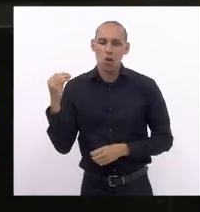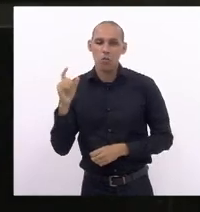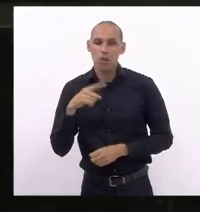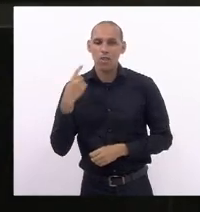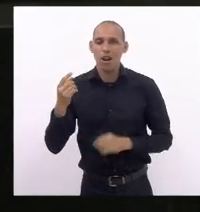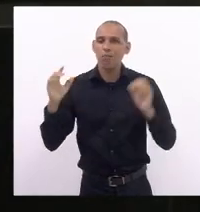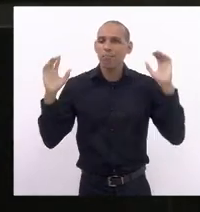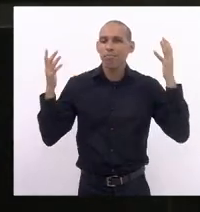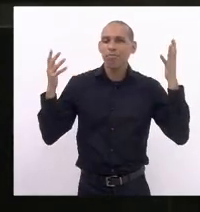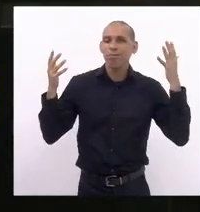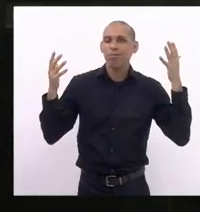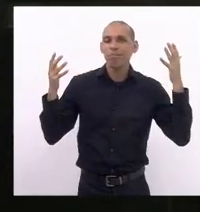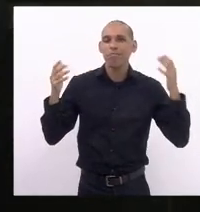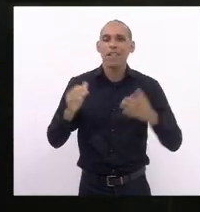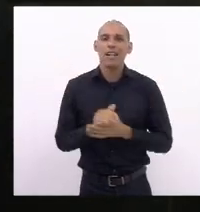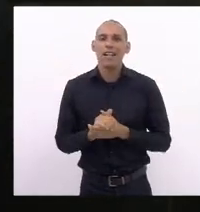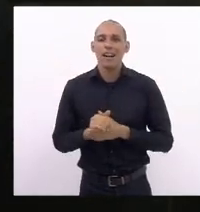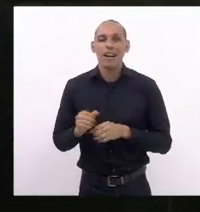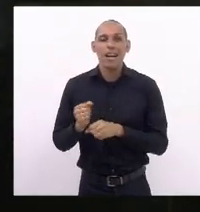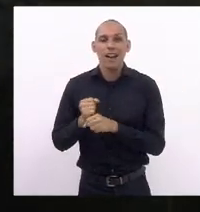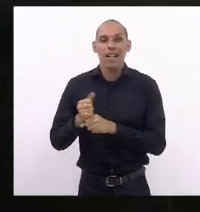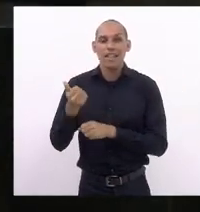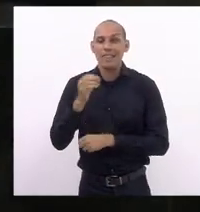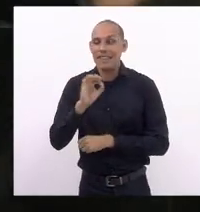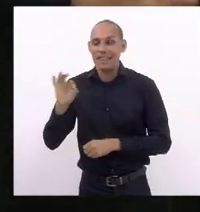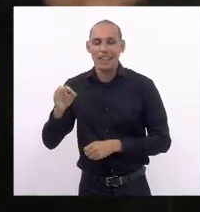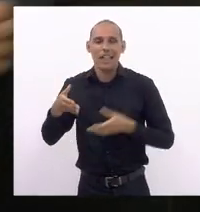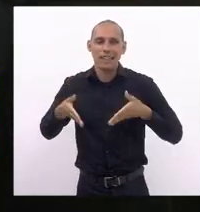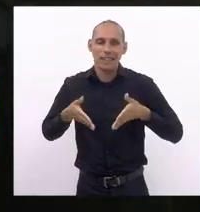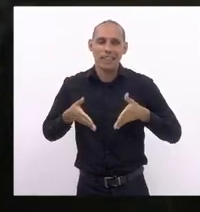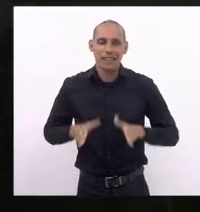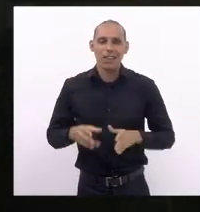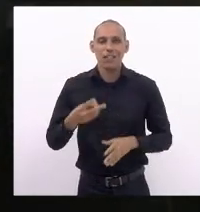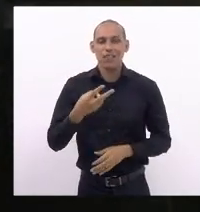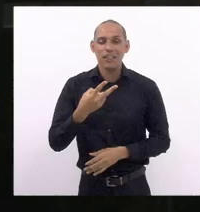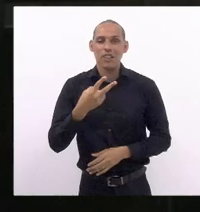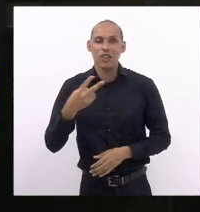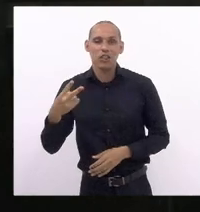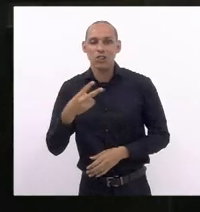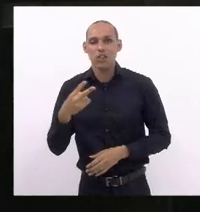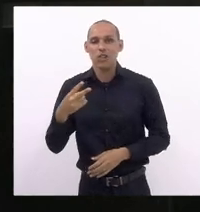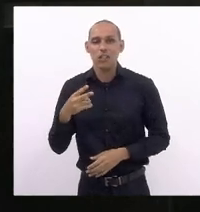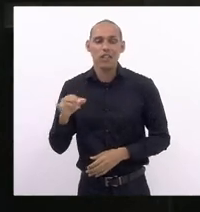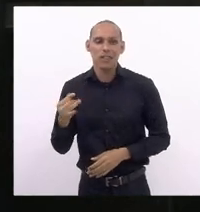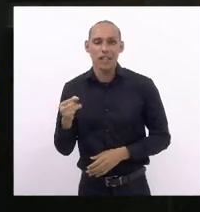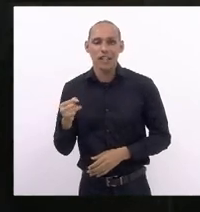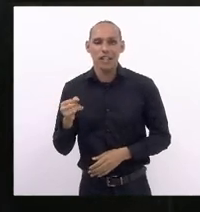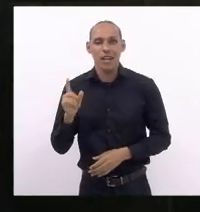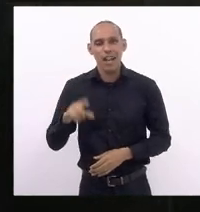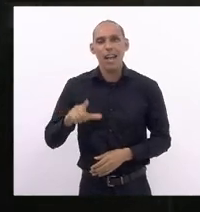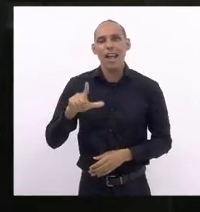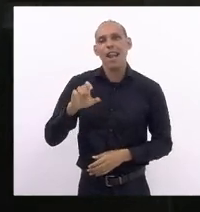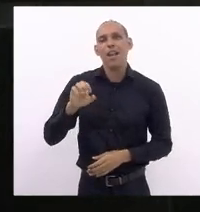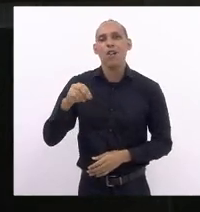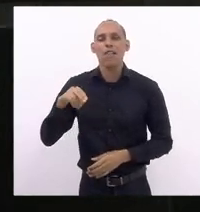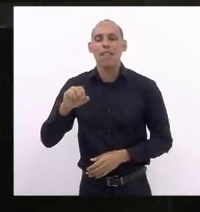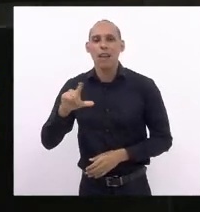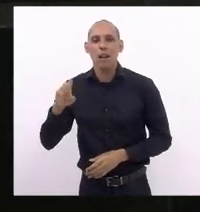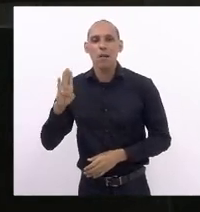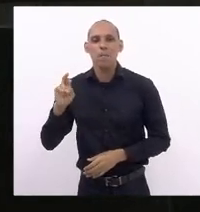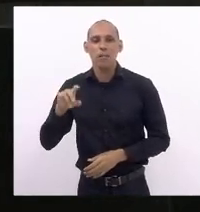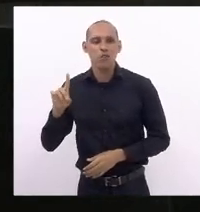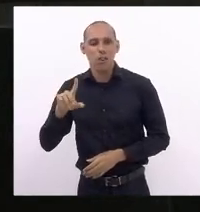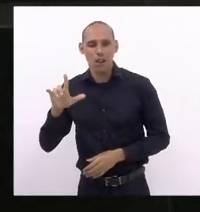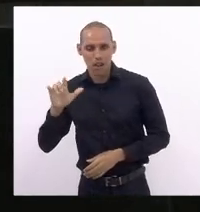celebramos o seu centenário de nascimento também. Em 22 de janeiro, celebramos o centenário de nascimento de Leonel Brizola. Em 26